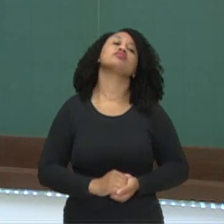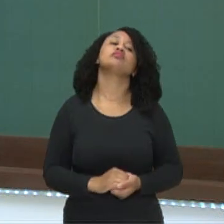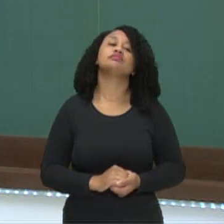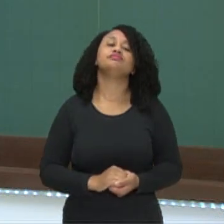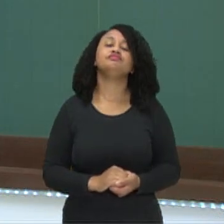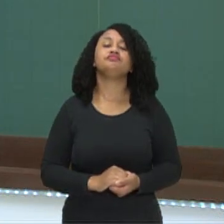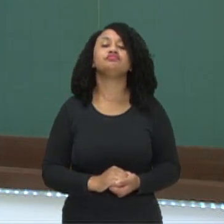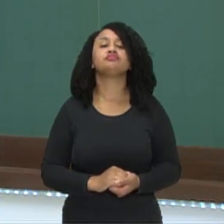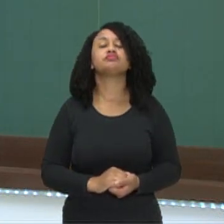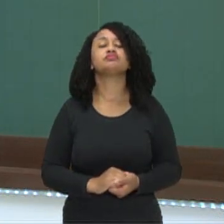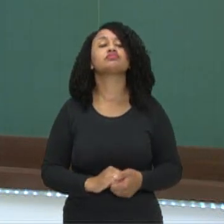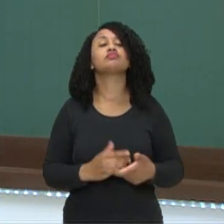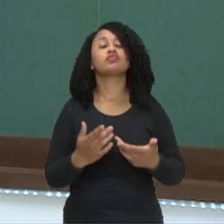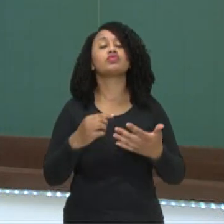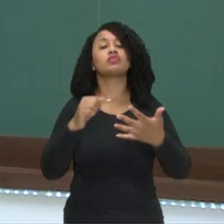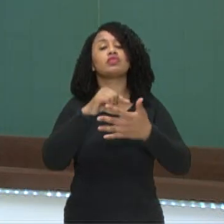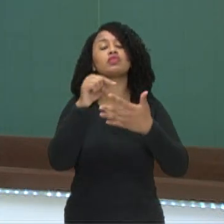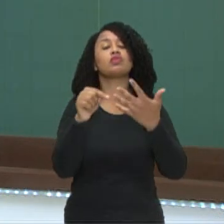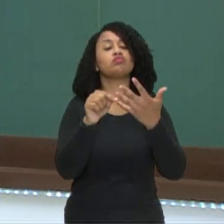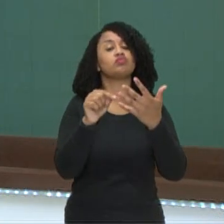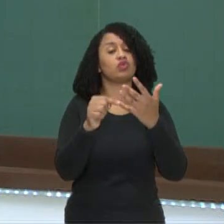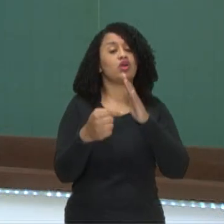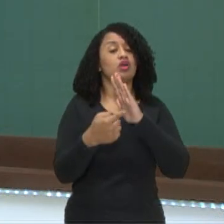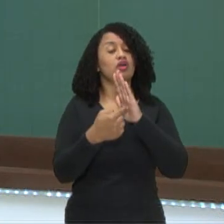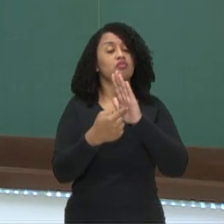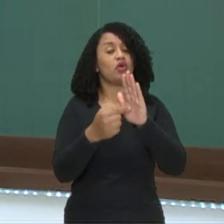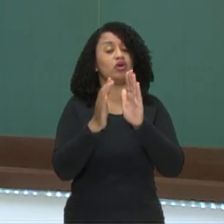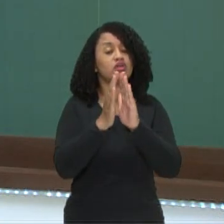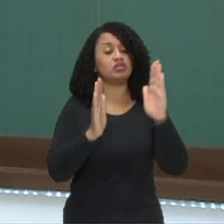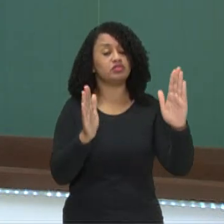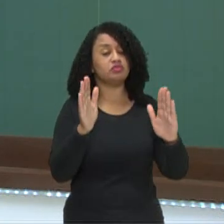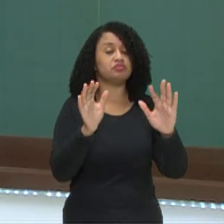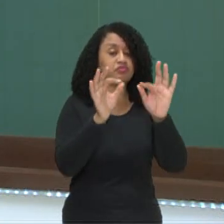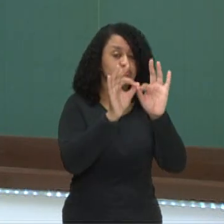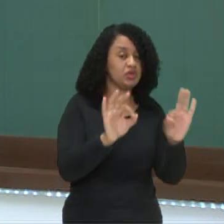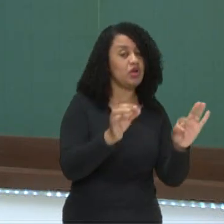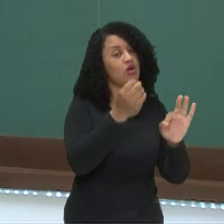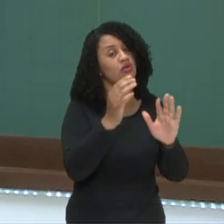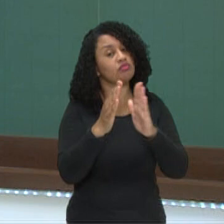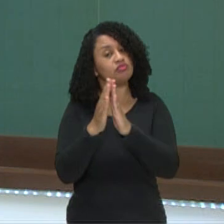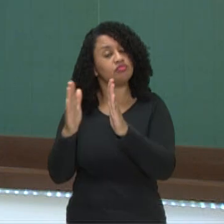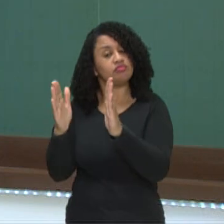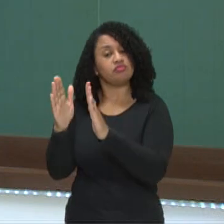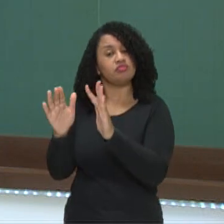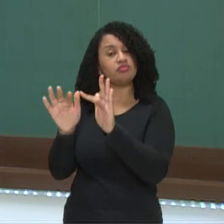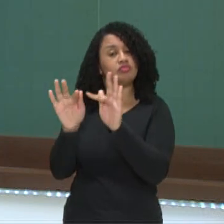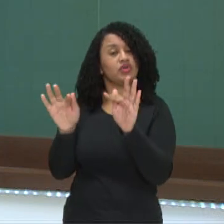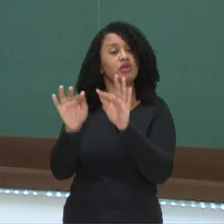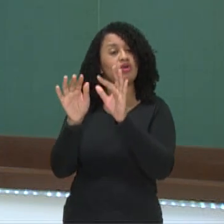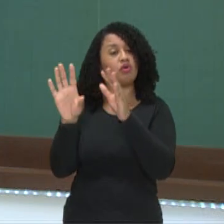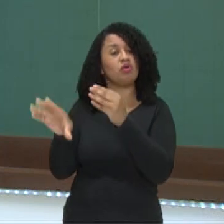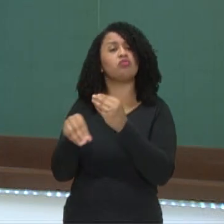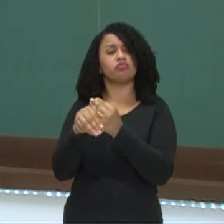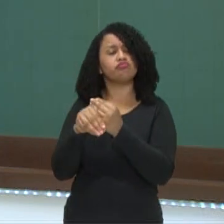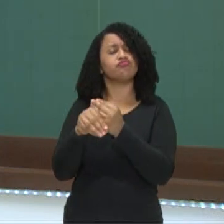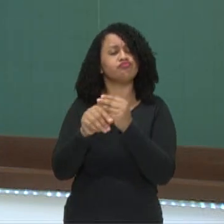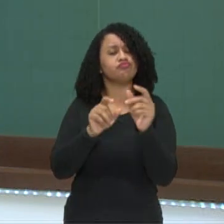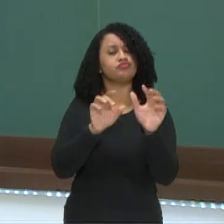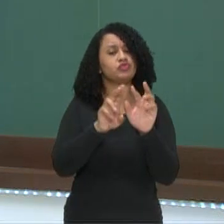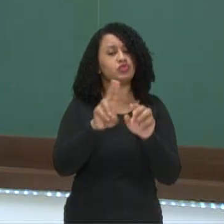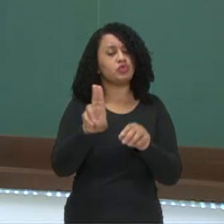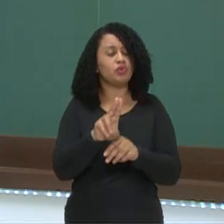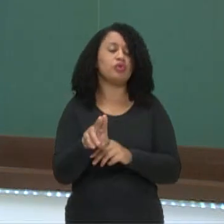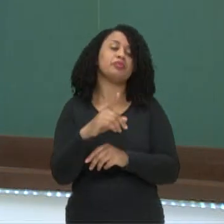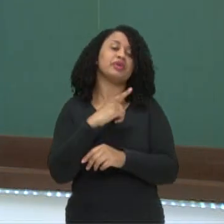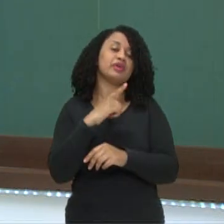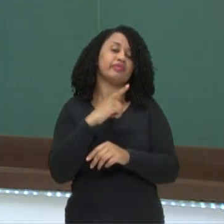E qual é a classificação que indica um período simples ou um período composto? Essas nomenclaturas que encontramos na